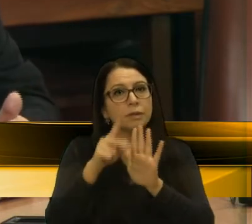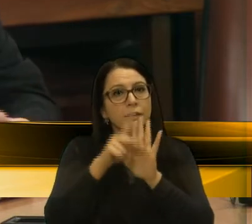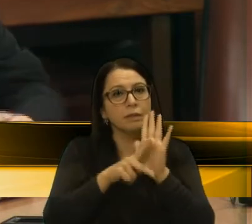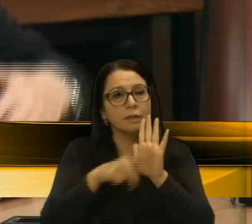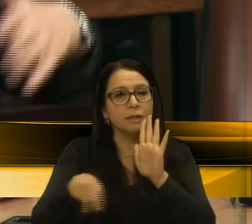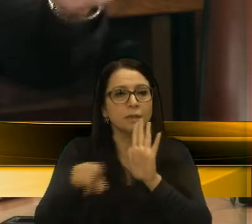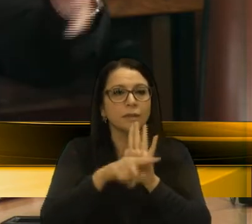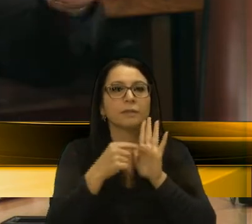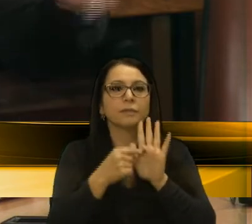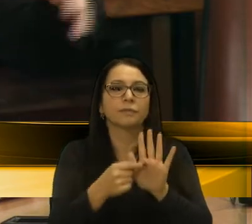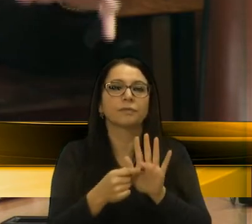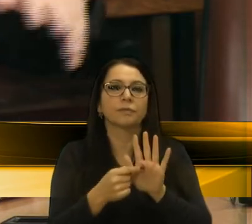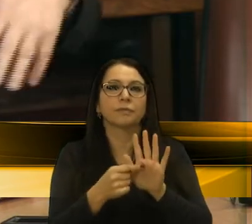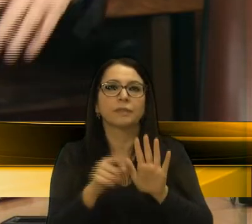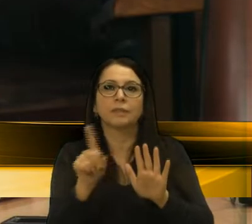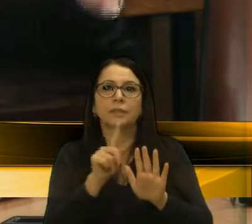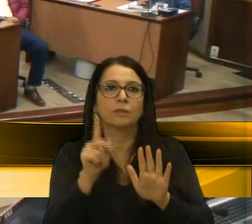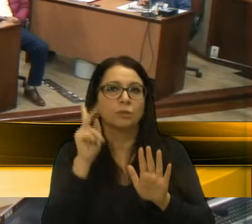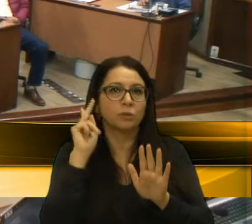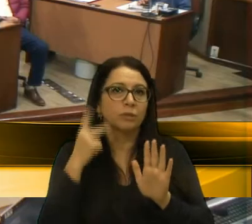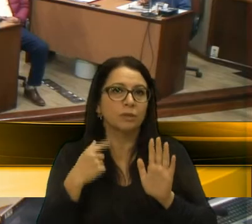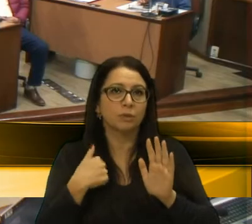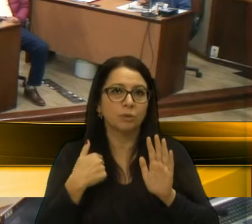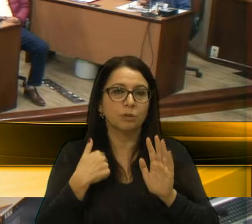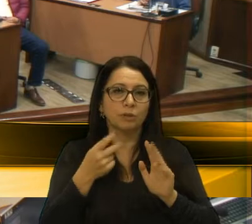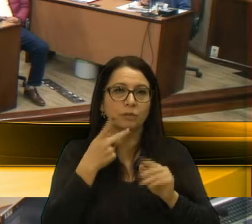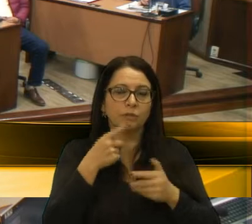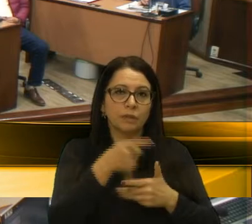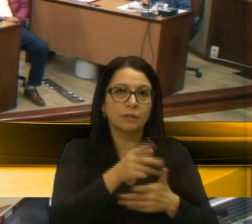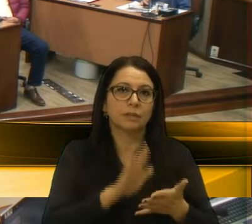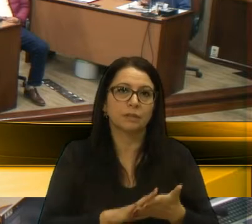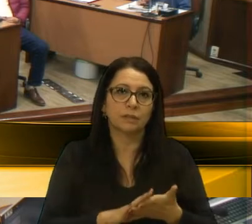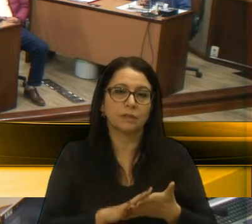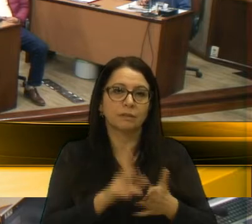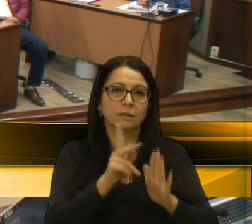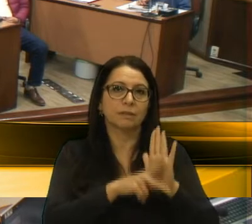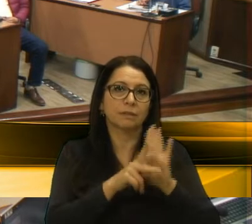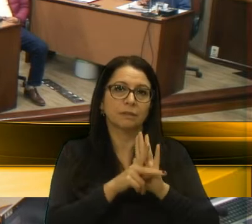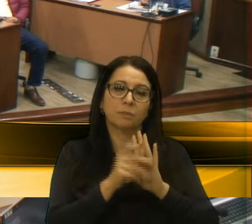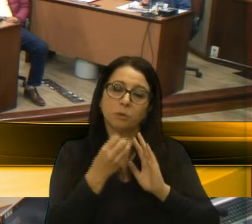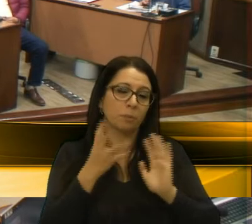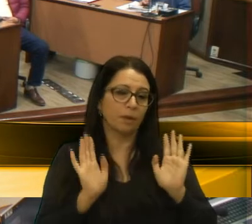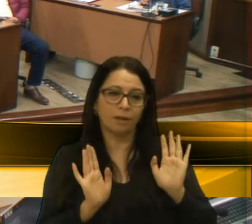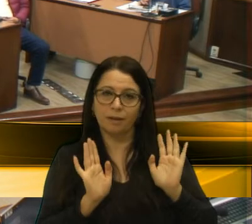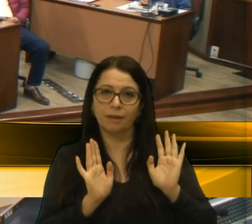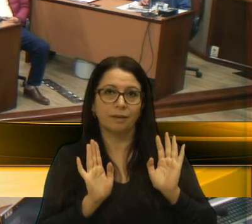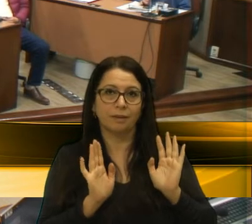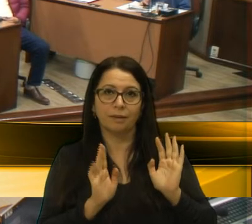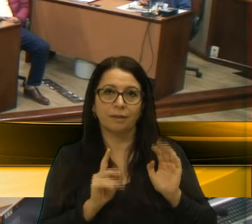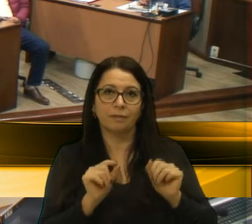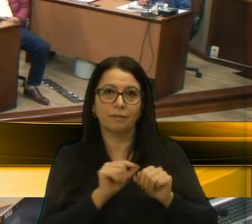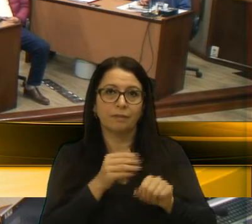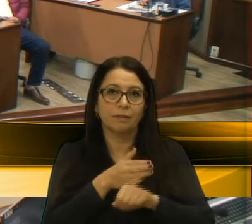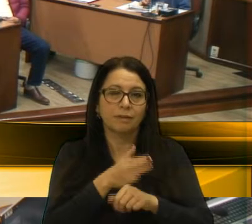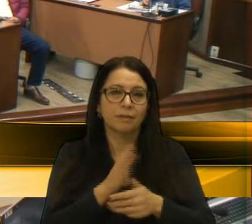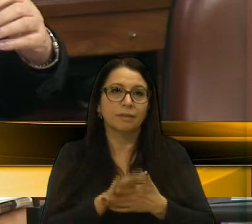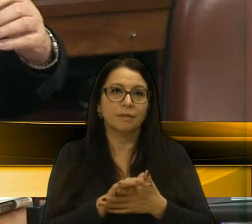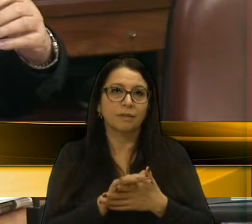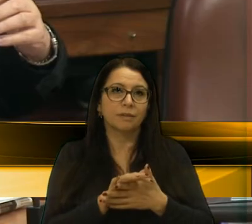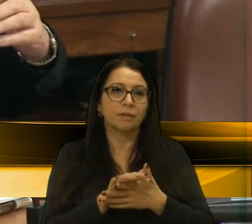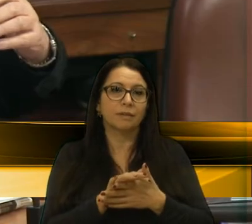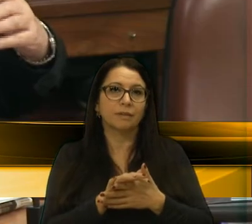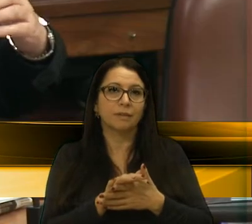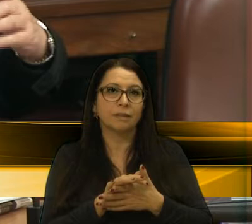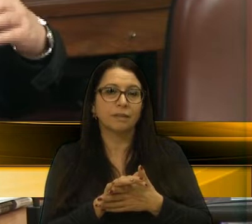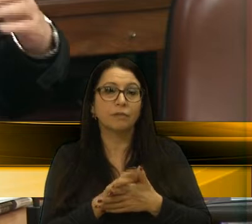criação. Ele ainda não reconheceu que fui eu que indiquei para ele esse projeto, mas tudo bem, tá? Faz parte. Que